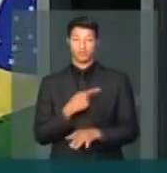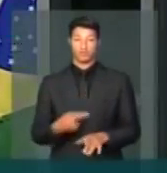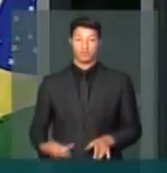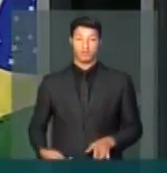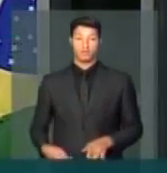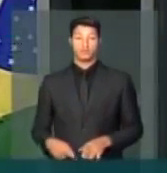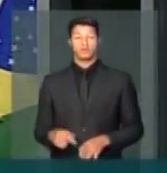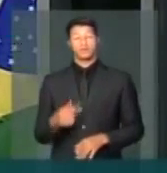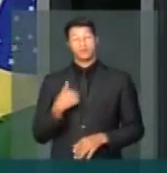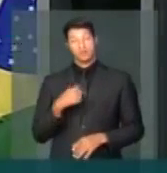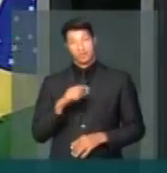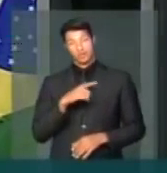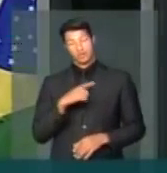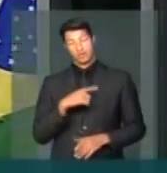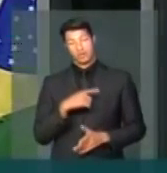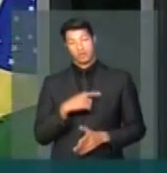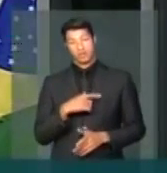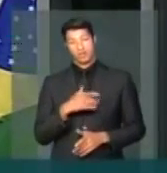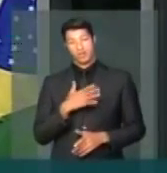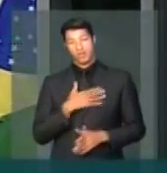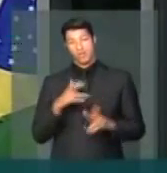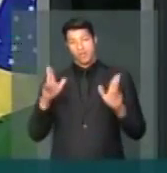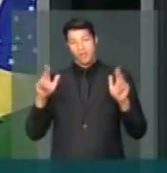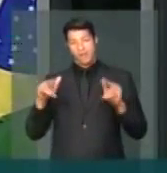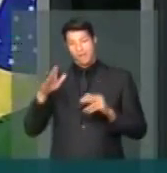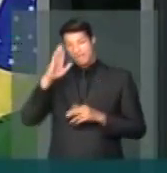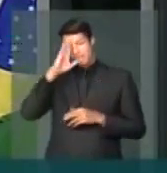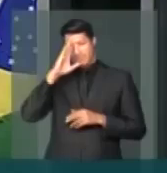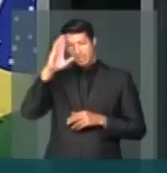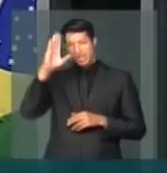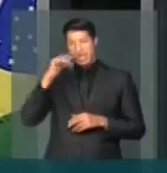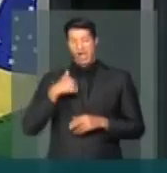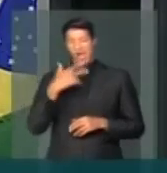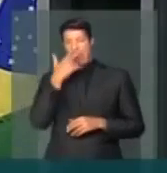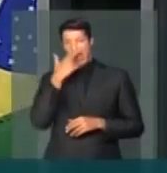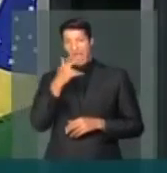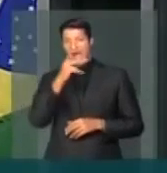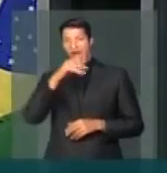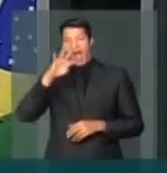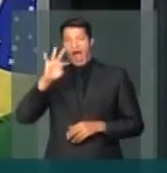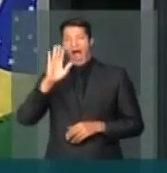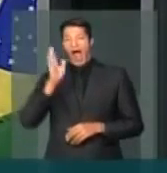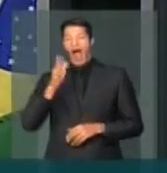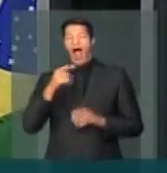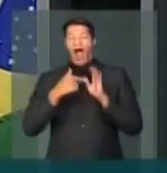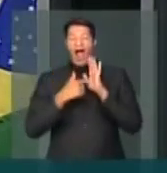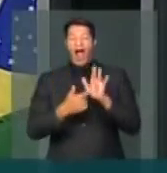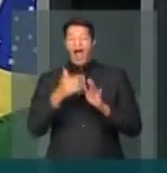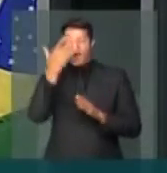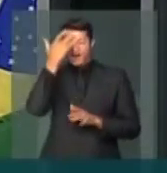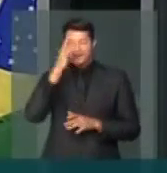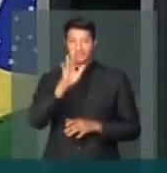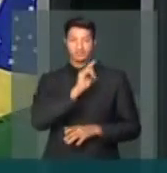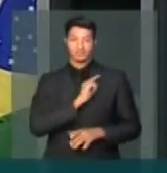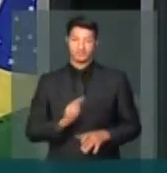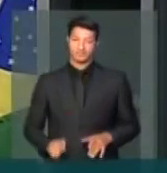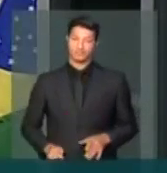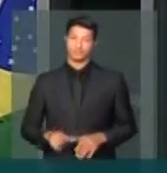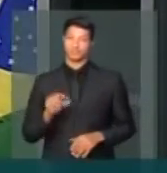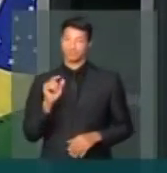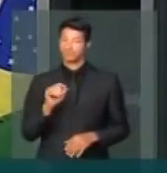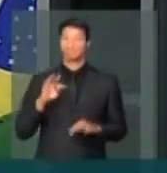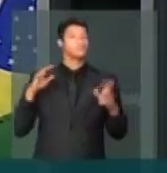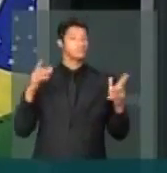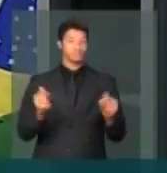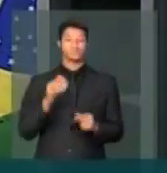presidente, aí eu vou ao meu assunto principal. Eu acho que o PT já mostrou que não sabe governar. Isso aí